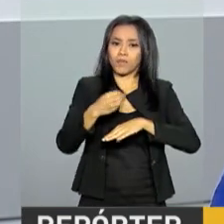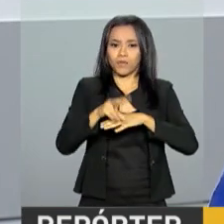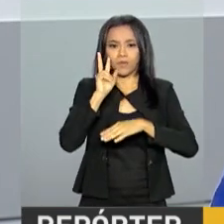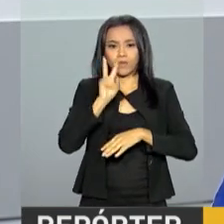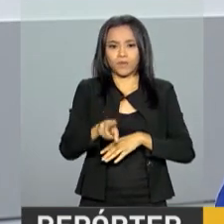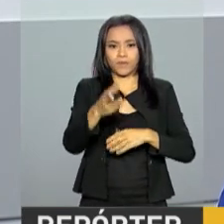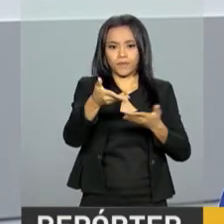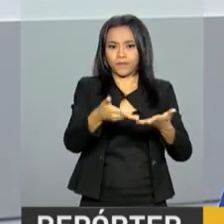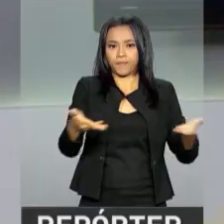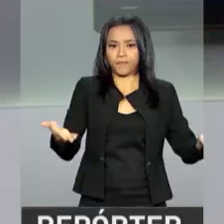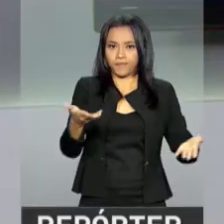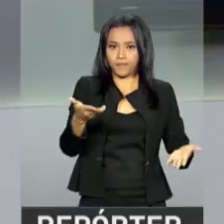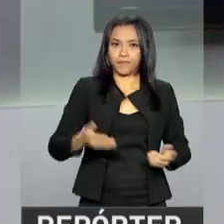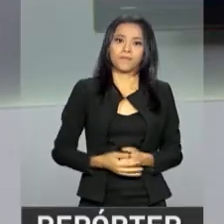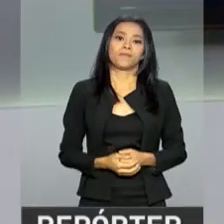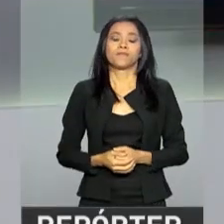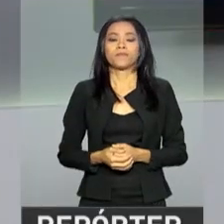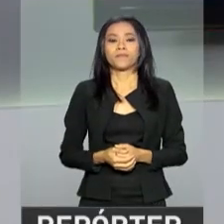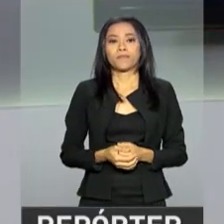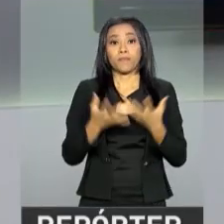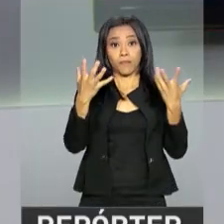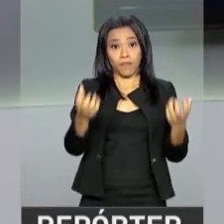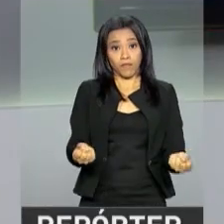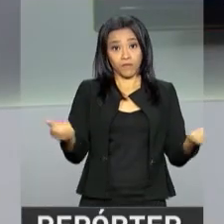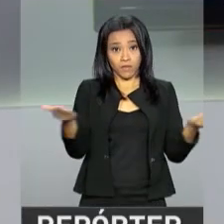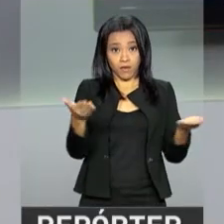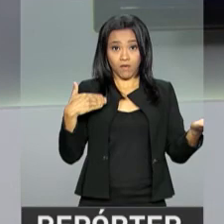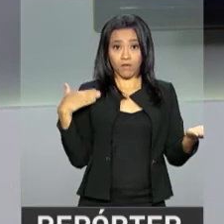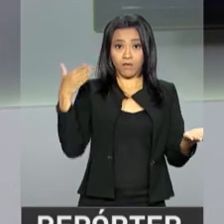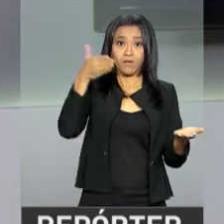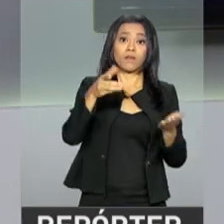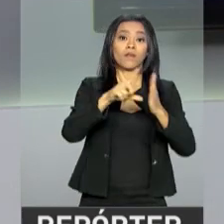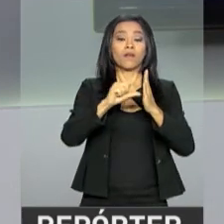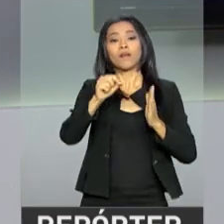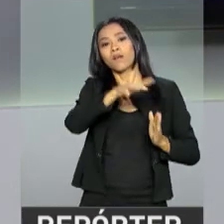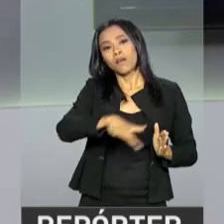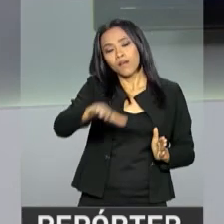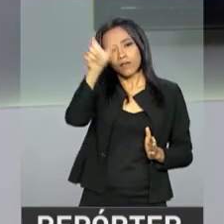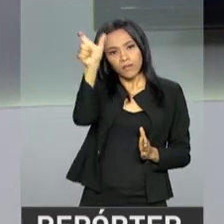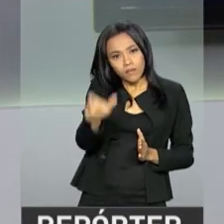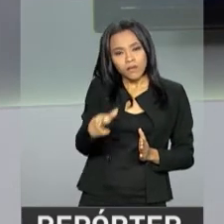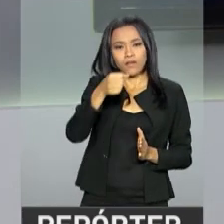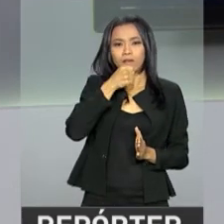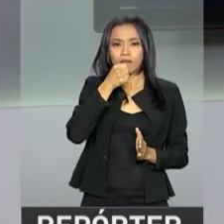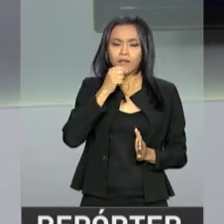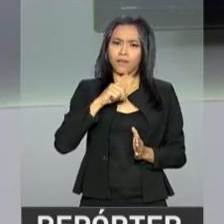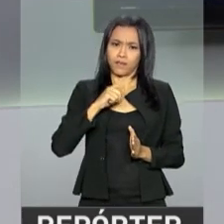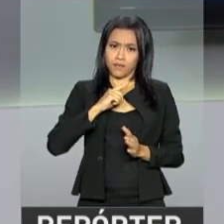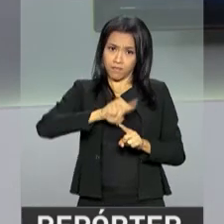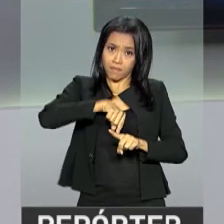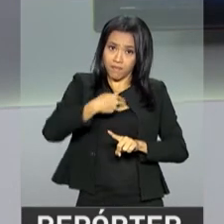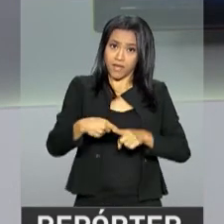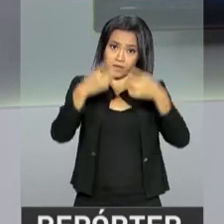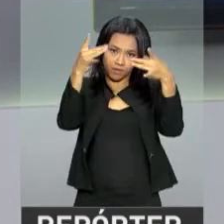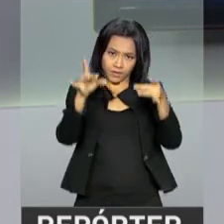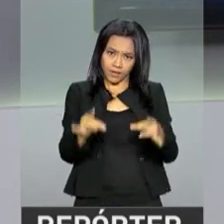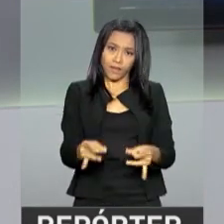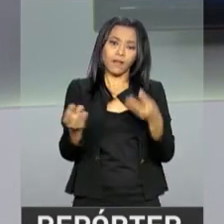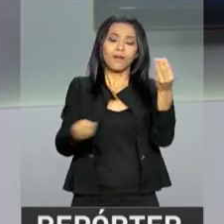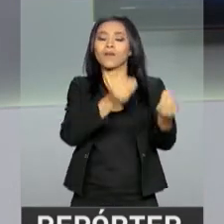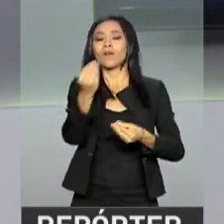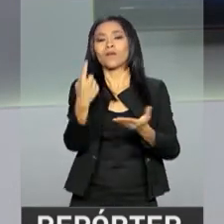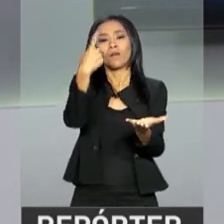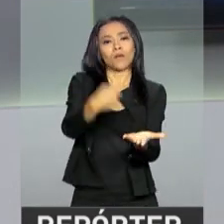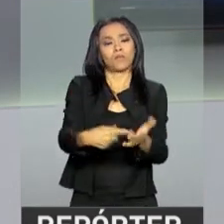cultura.gov.br vamos agora ao palácio do planalto falar ao vivo com a repórter gabriela noronha que tem mais detalhes da agenda